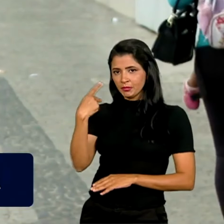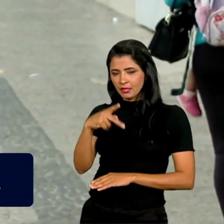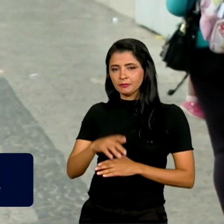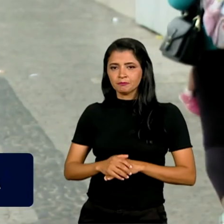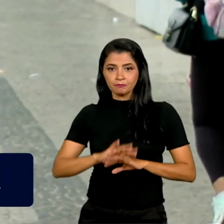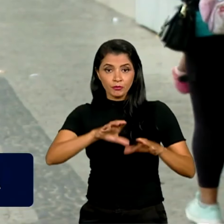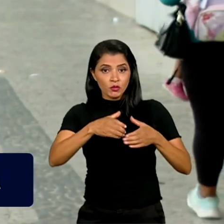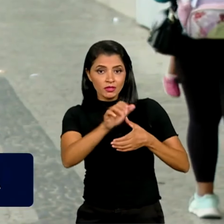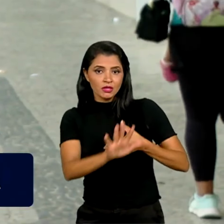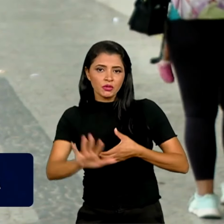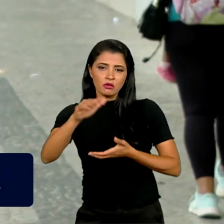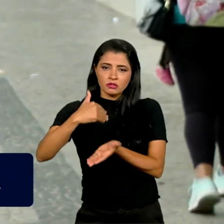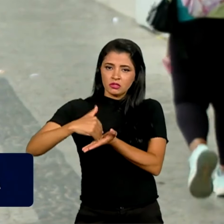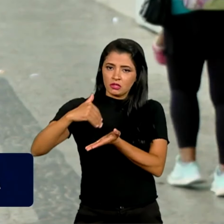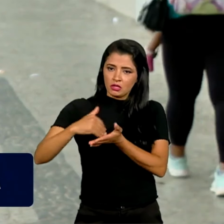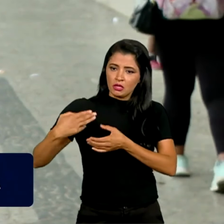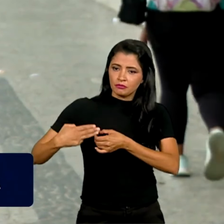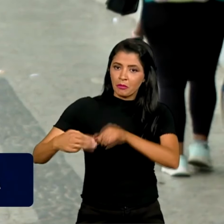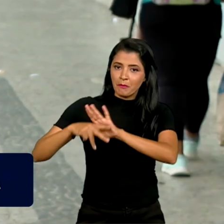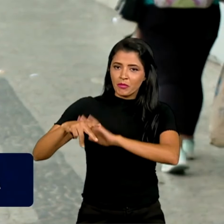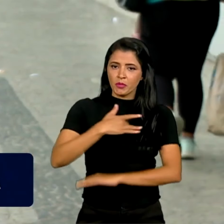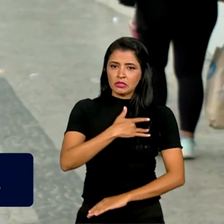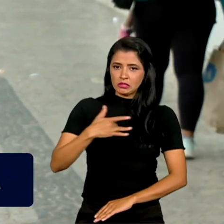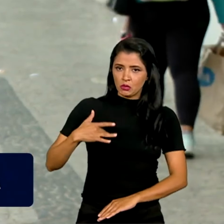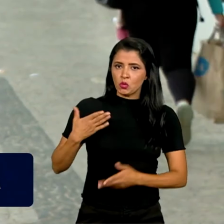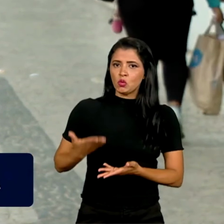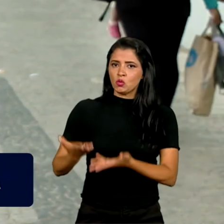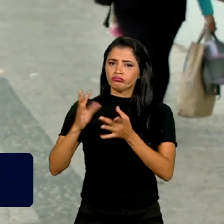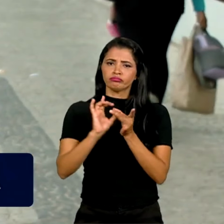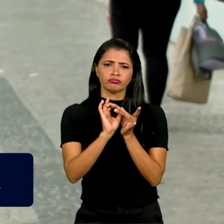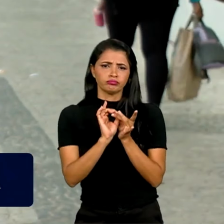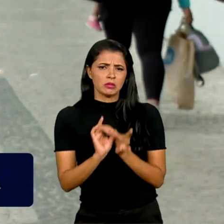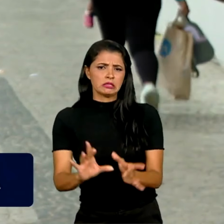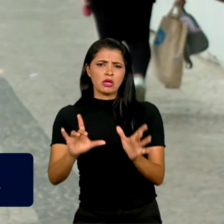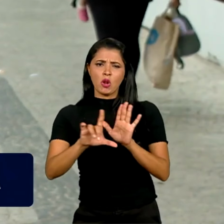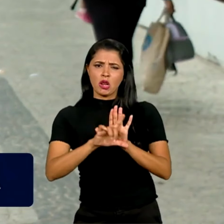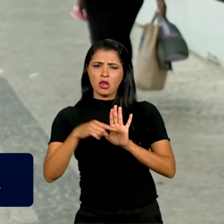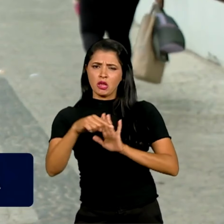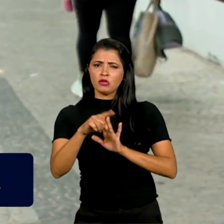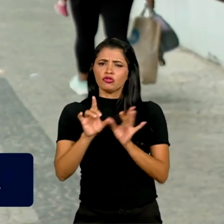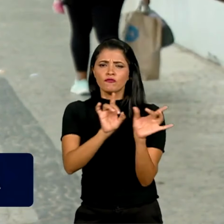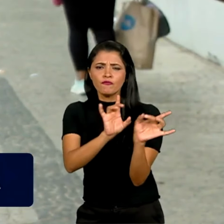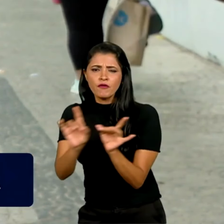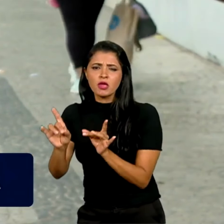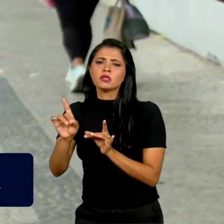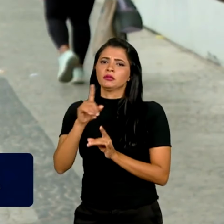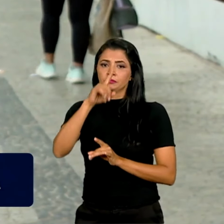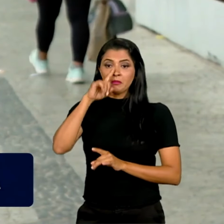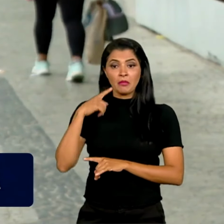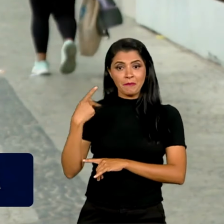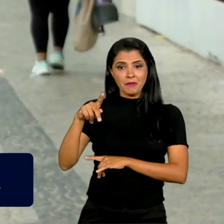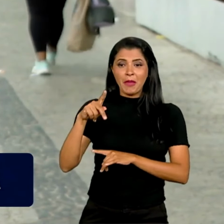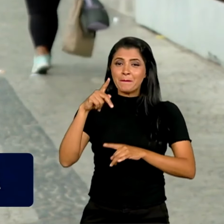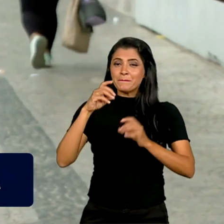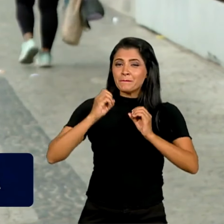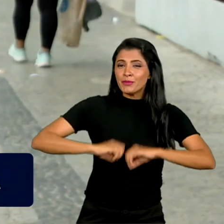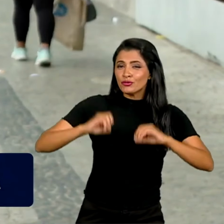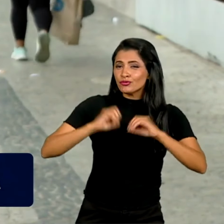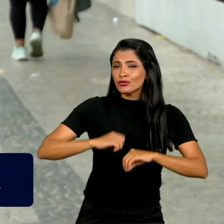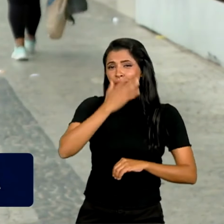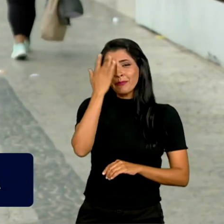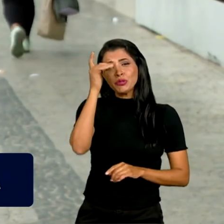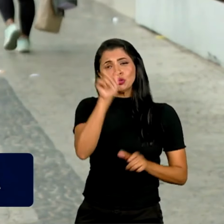de Secretarias Municipais de Saúde, CONASENS, a permissão legal de comercialização de plasma prejudica todos os brasileiros ao